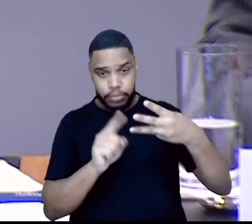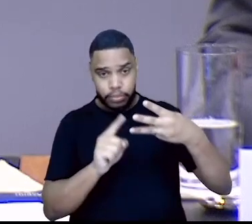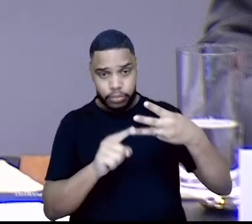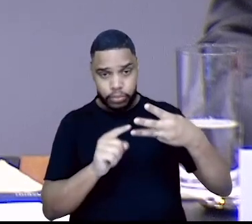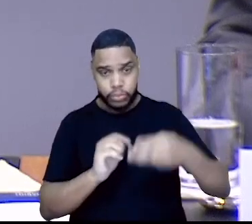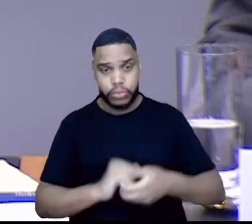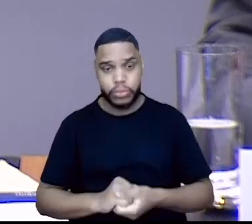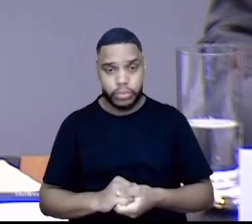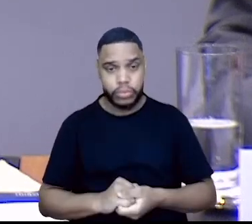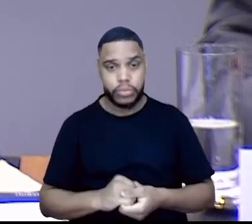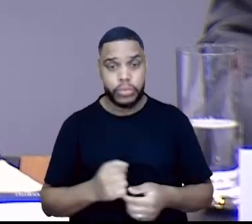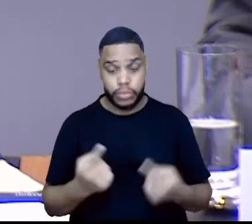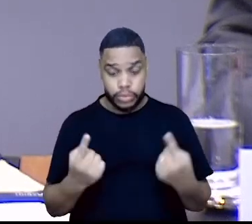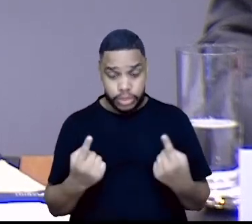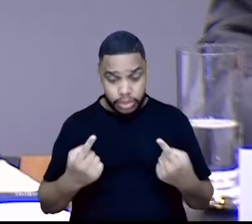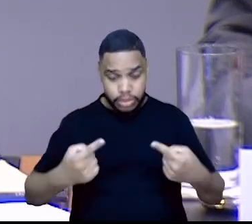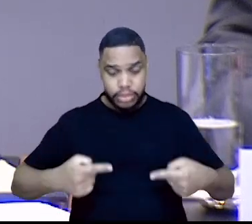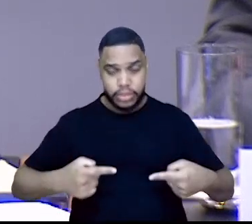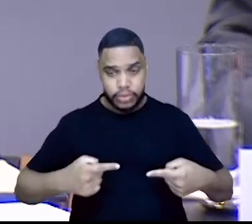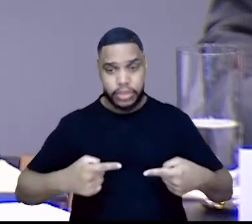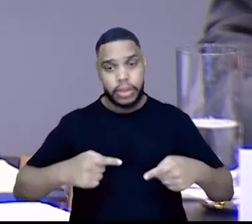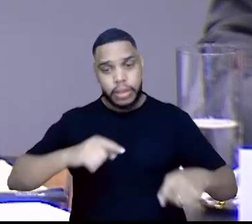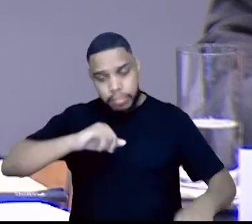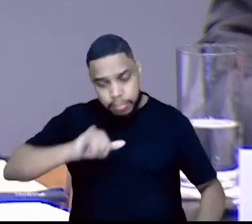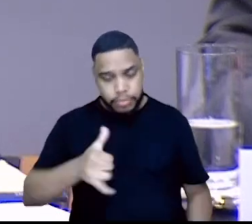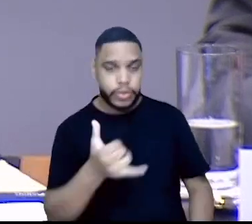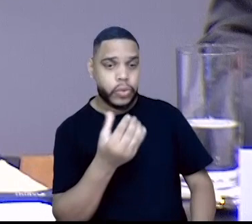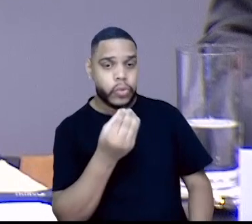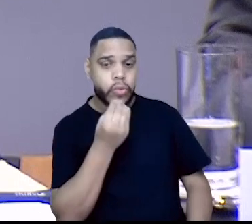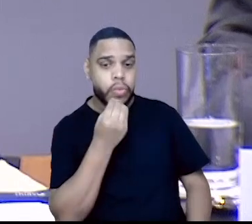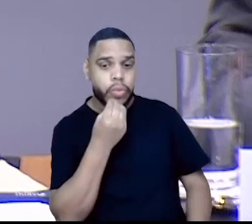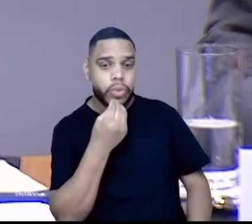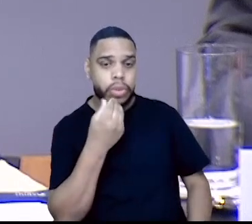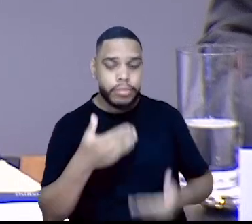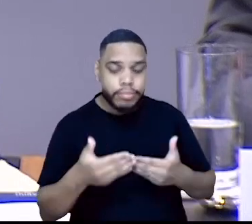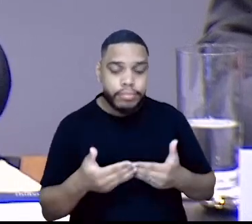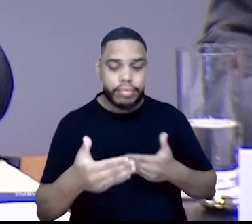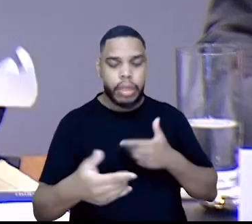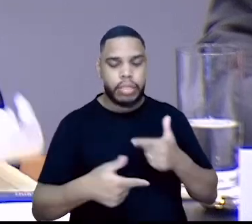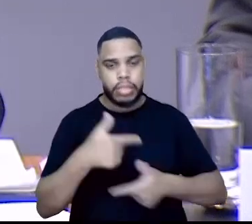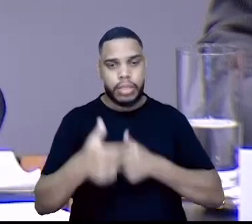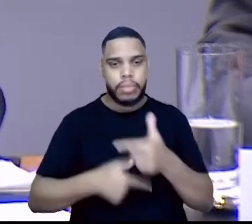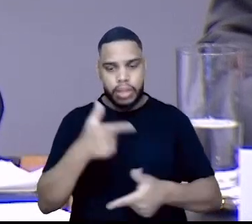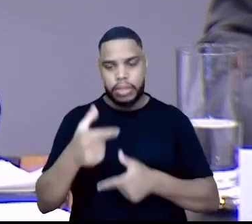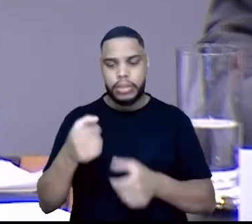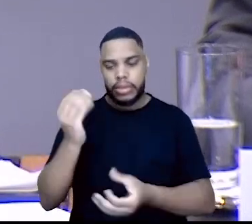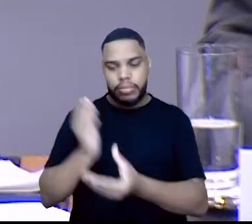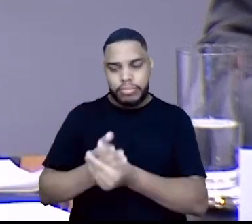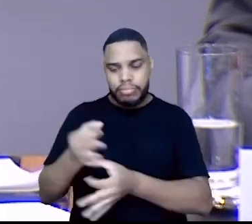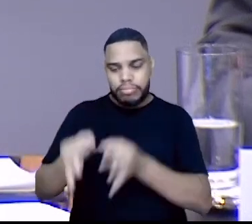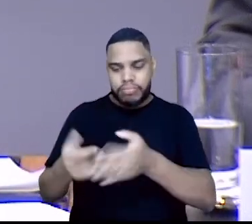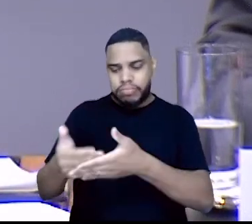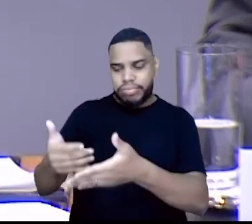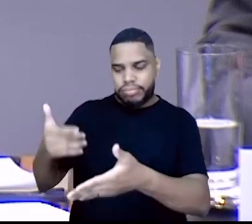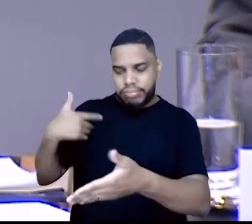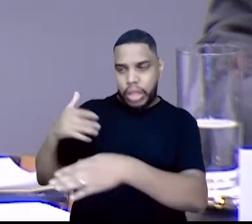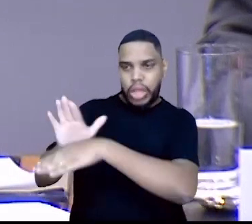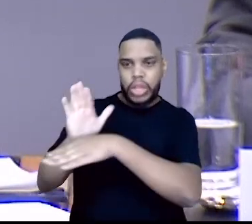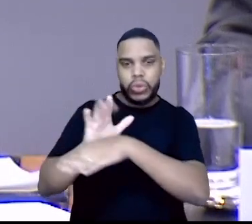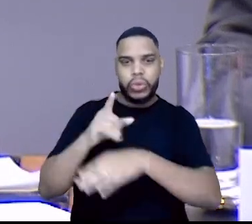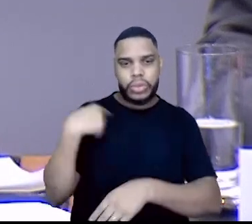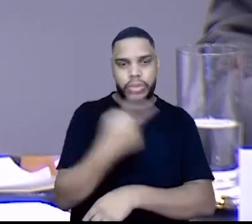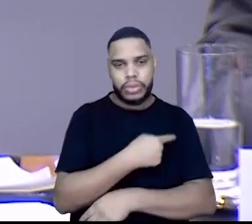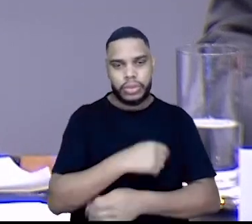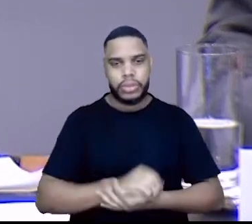os desafios e as oportunidades que esse trabalho com os precedentes tem trazido para todos nós.